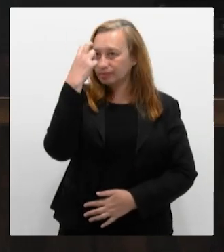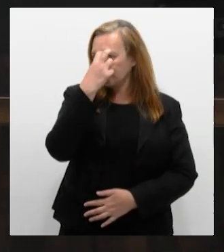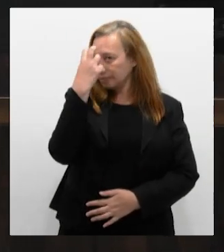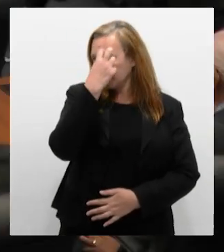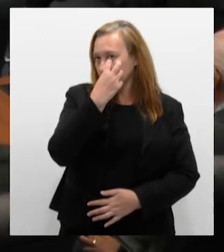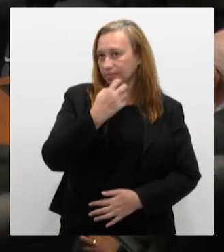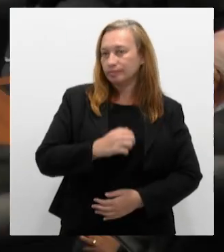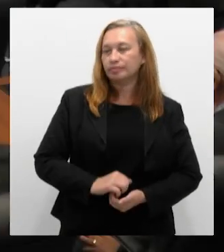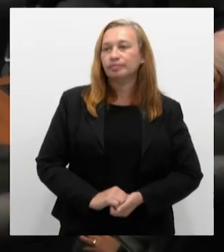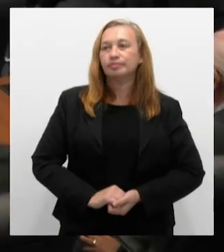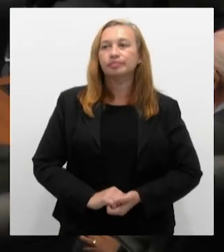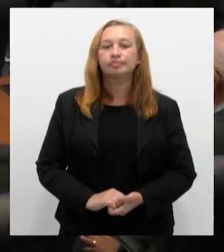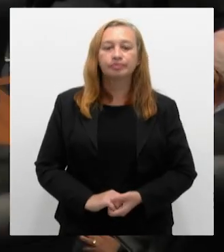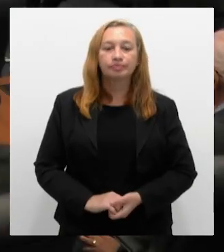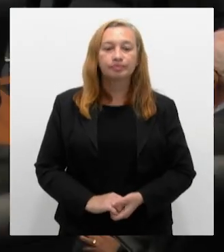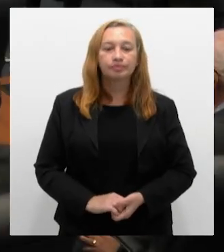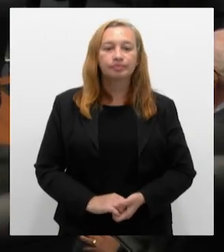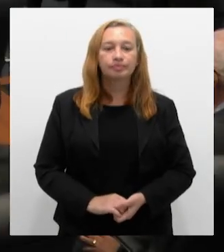Lima.